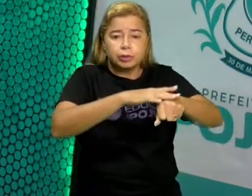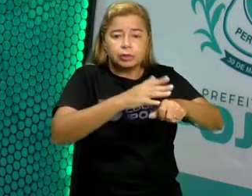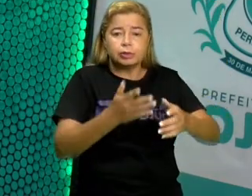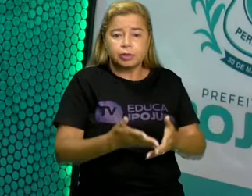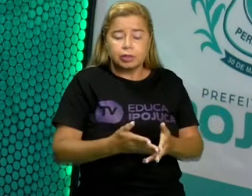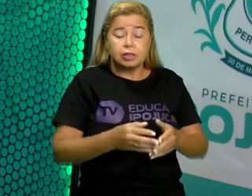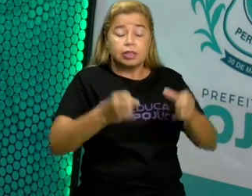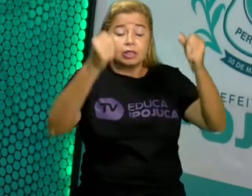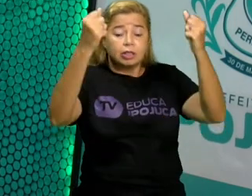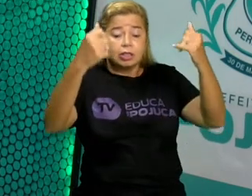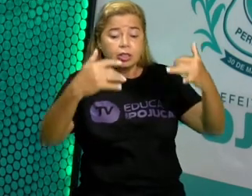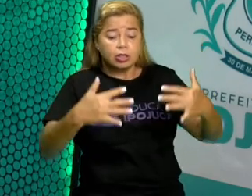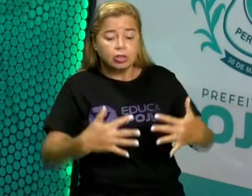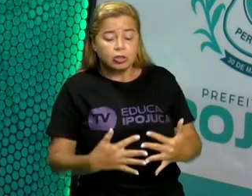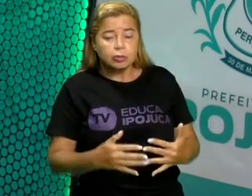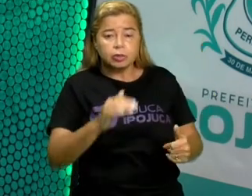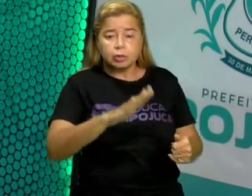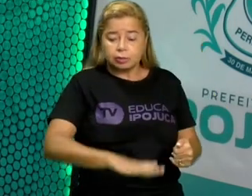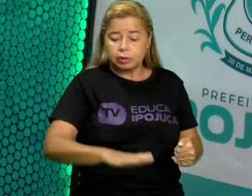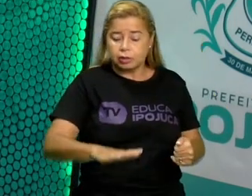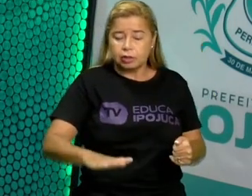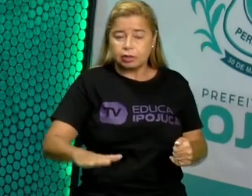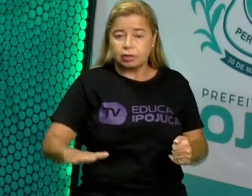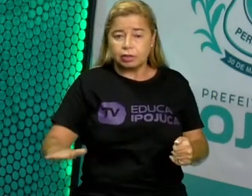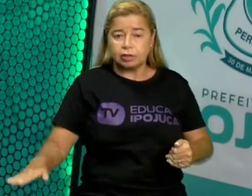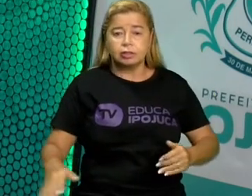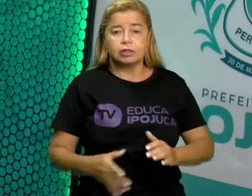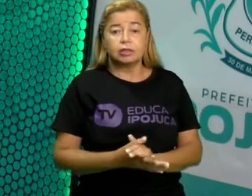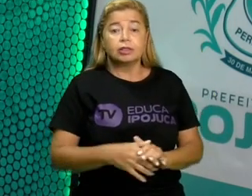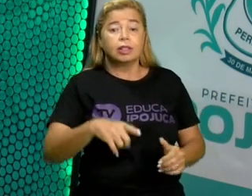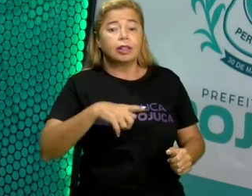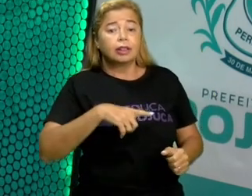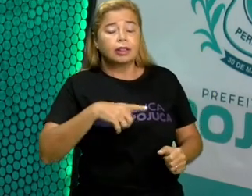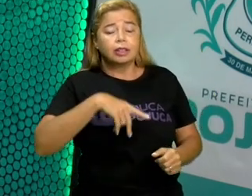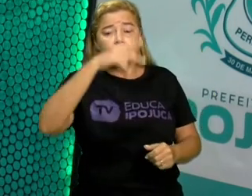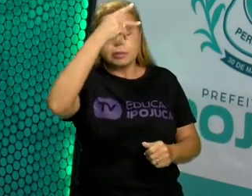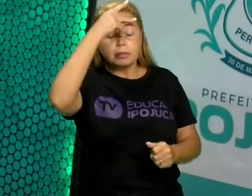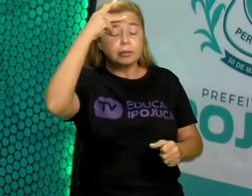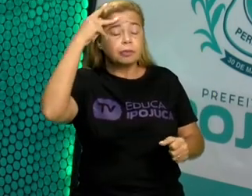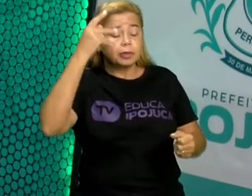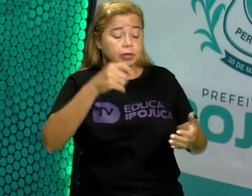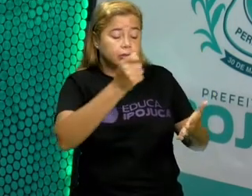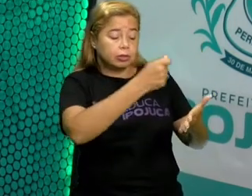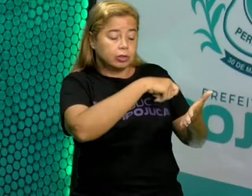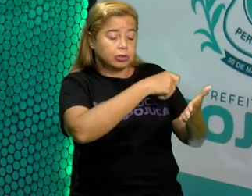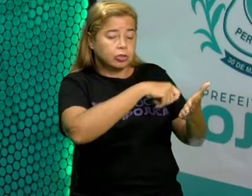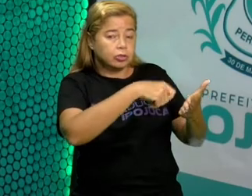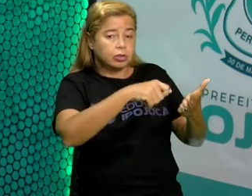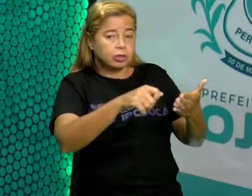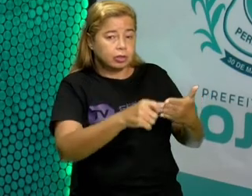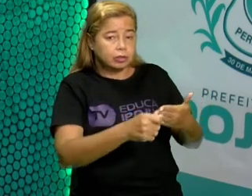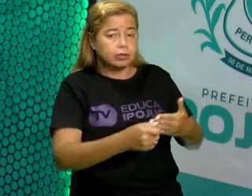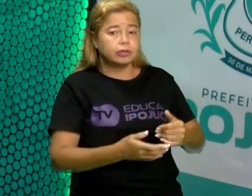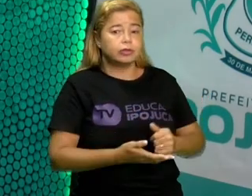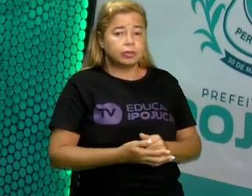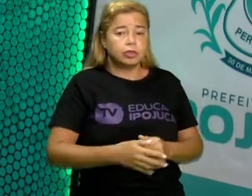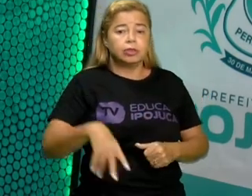e aí tem o autor do livro A imagem do autor Pedro Leite e